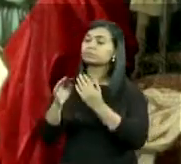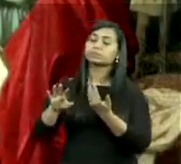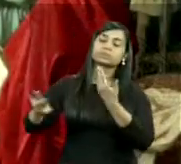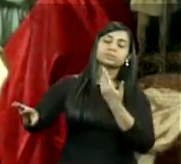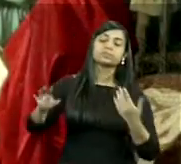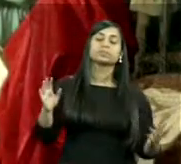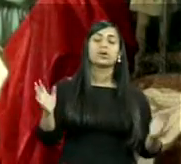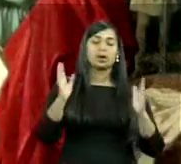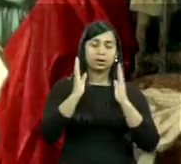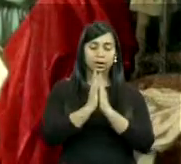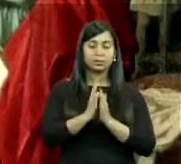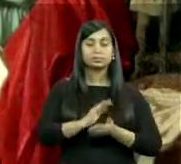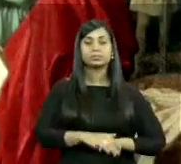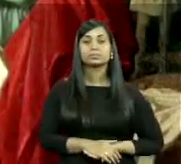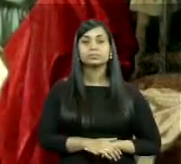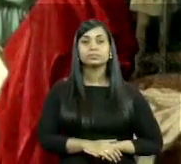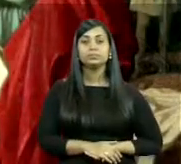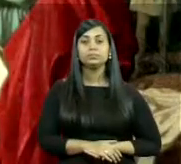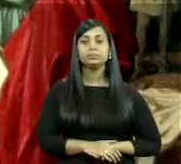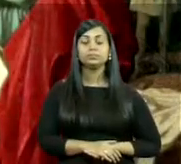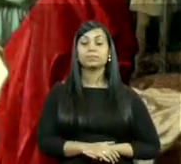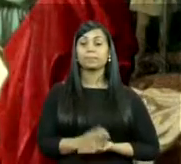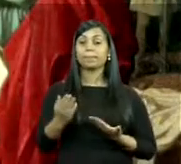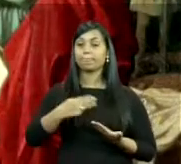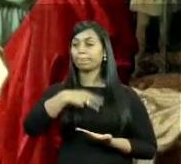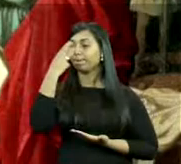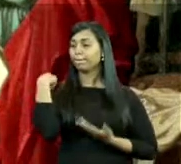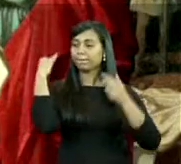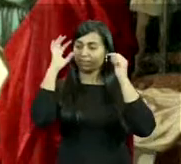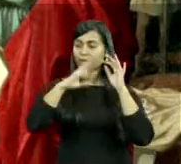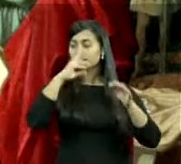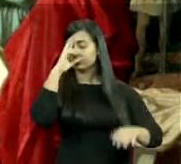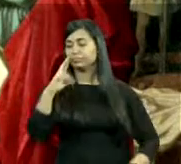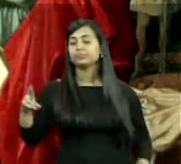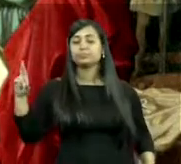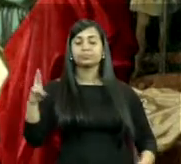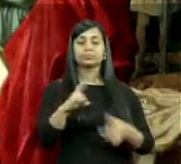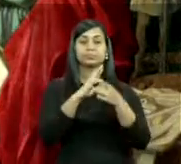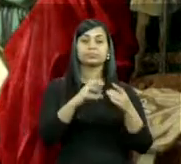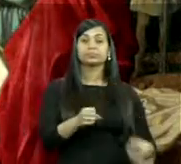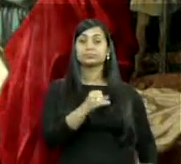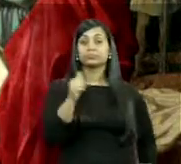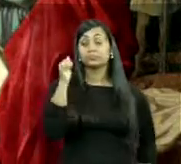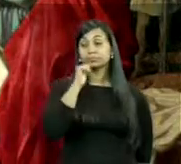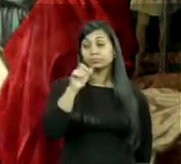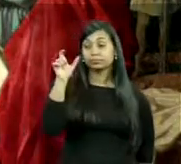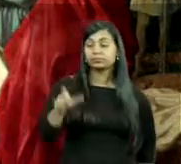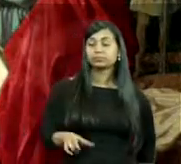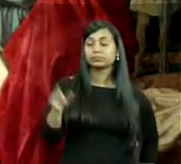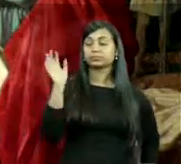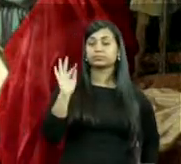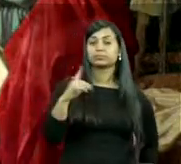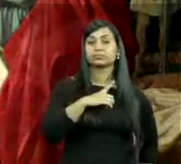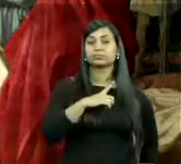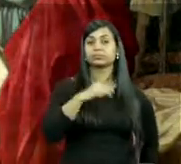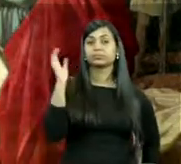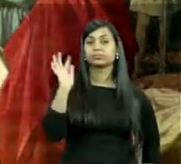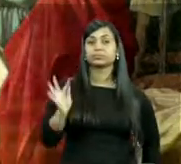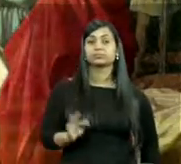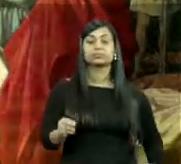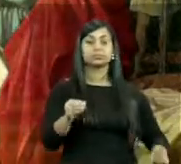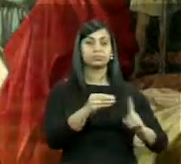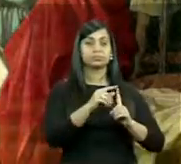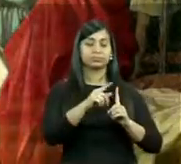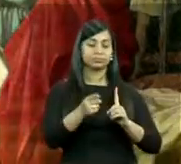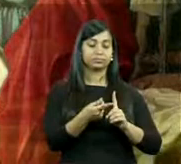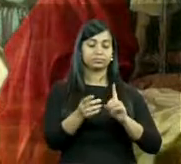tentação, mas livrai-nos do mal. Amém. Ave Maria, cheia de graça, o Senhor é convosco. Bendita sois vós entre as